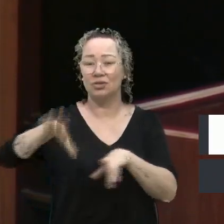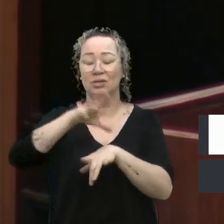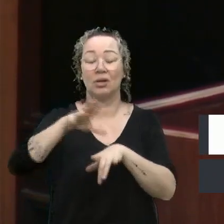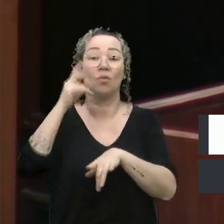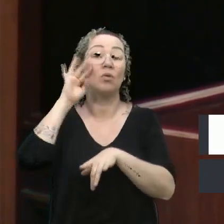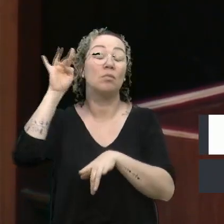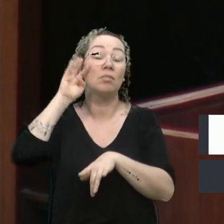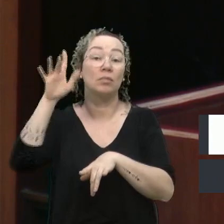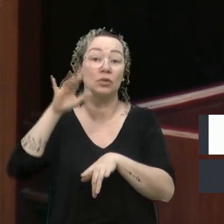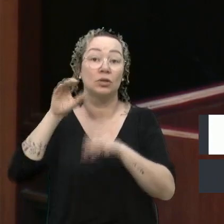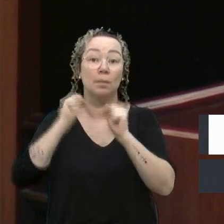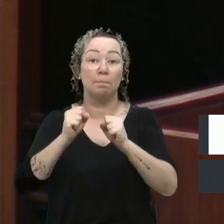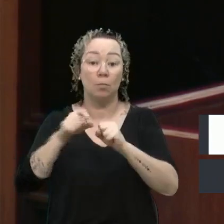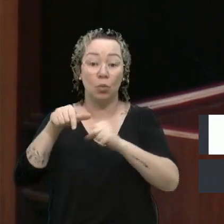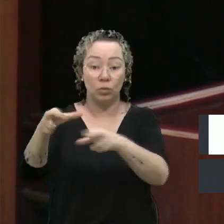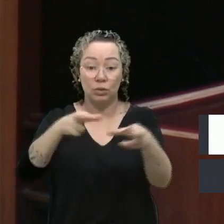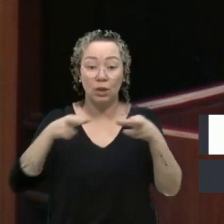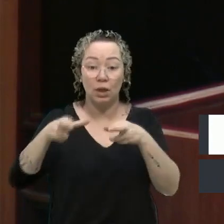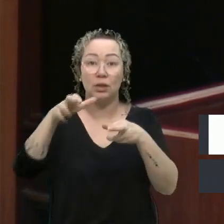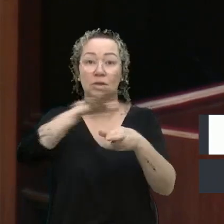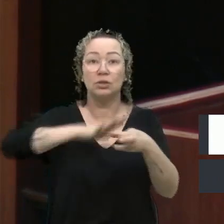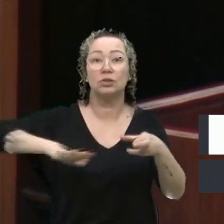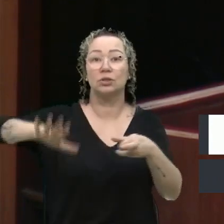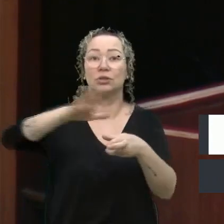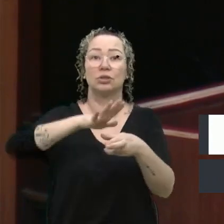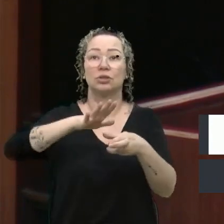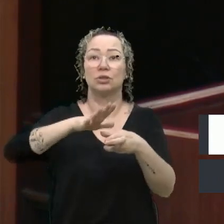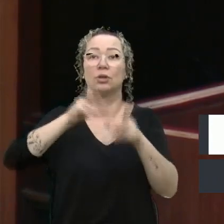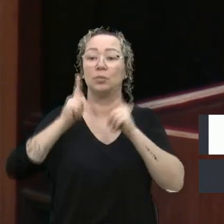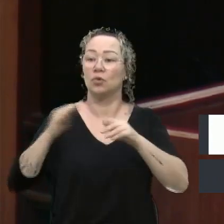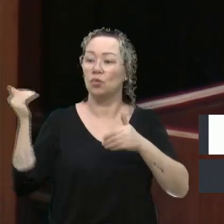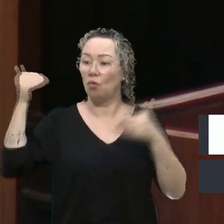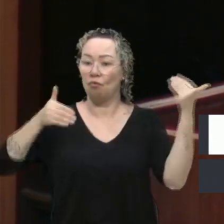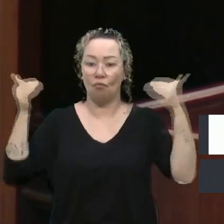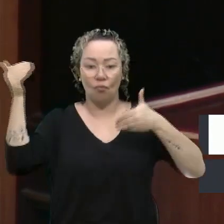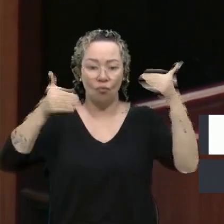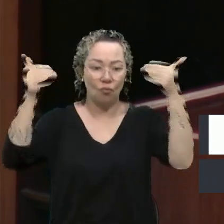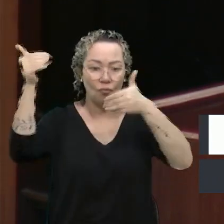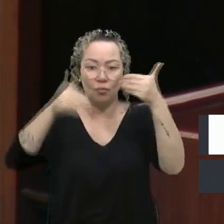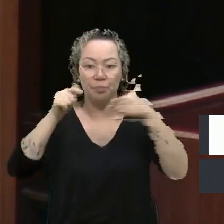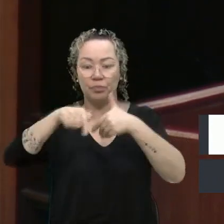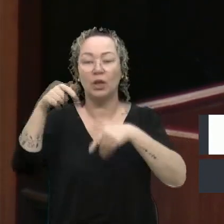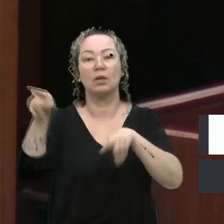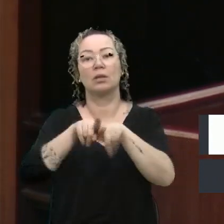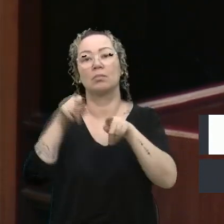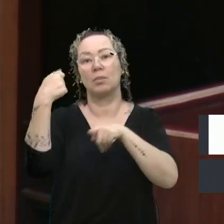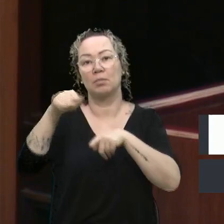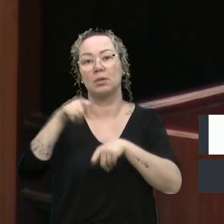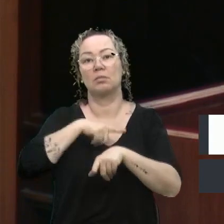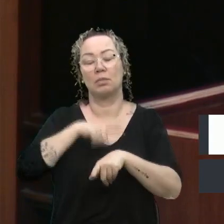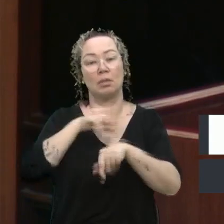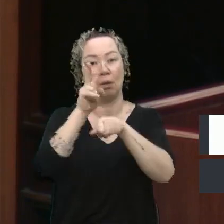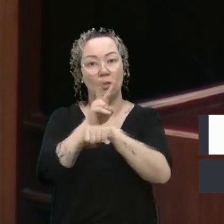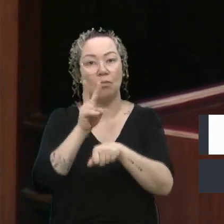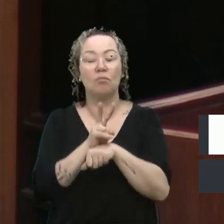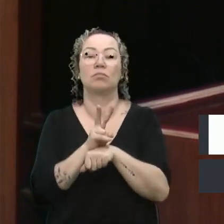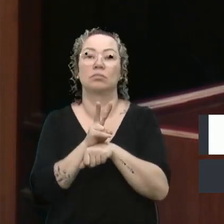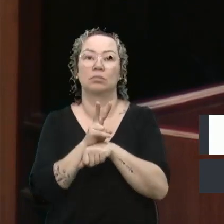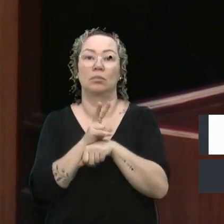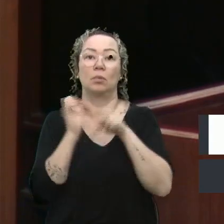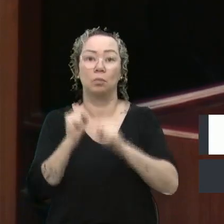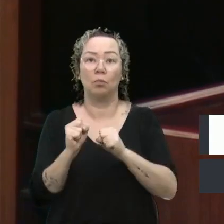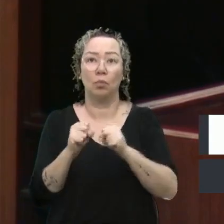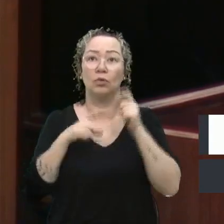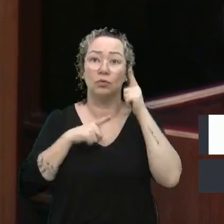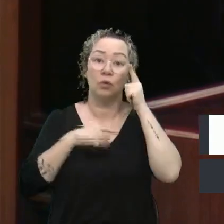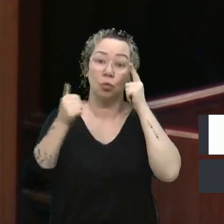ser explorado naquela região, né, é que as pessoas que vêm de fora. É essa que nós temos também que ter bastante cuidado. Talvez vai vir passar uma vez,